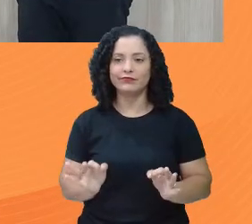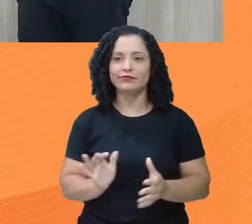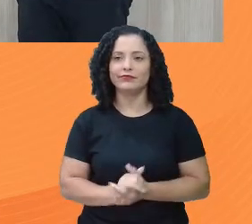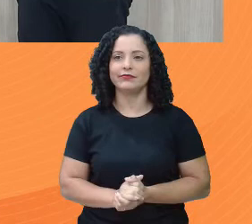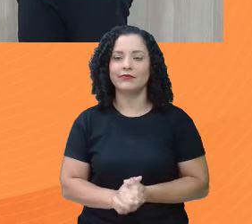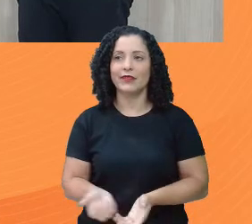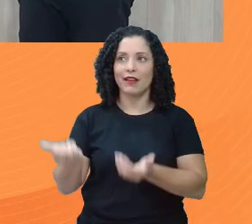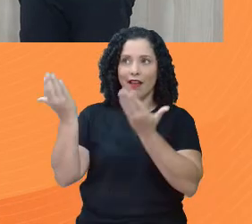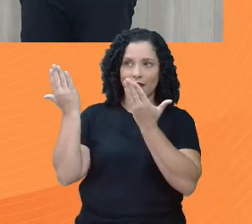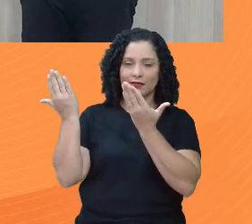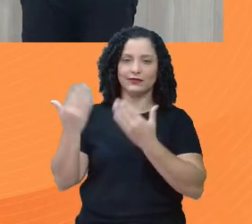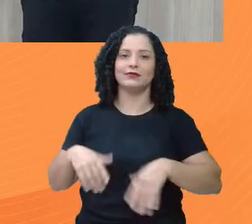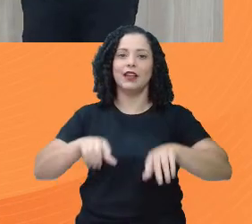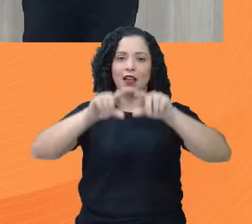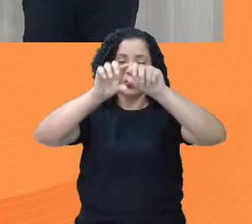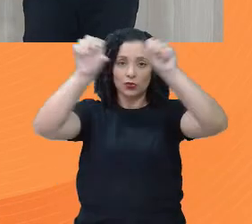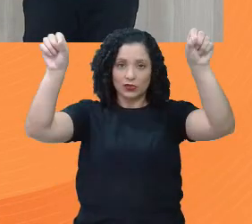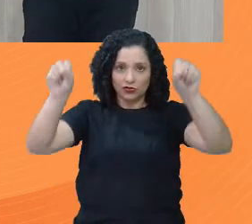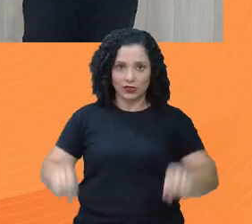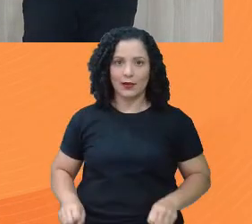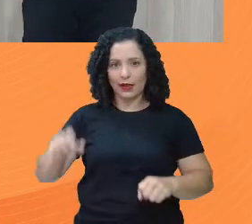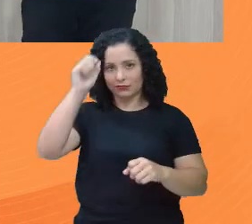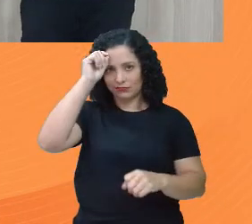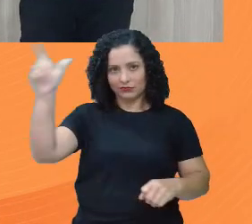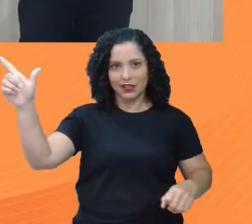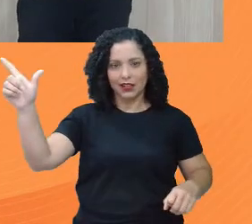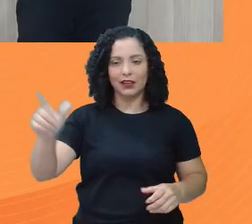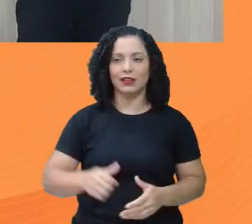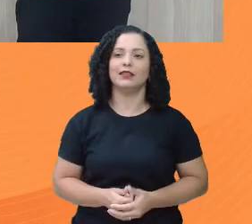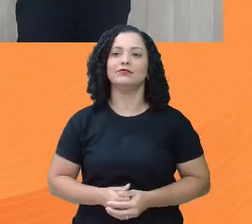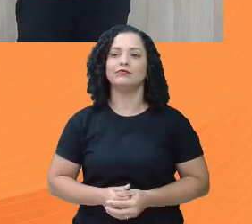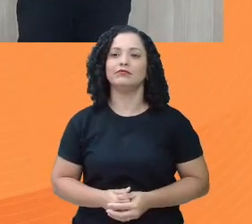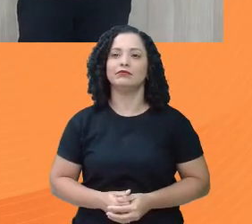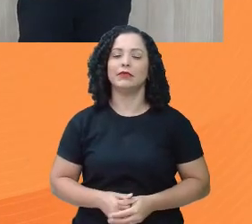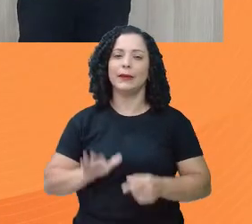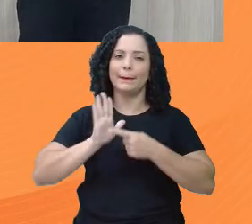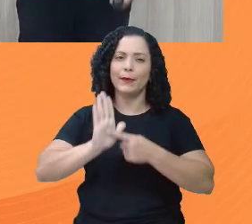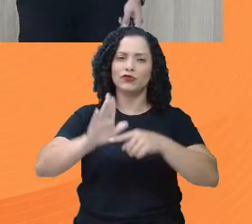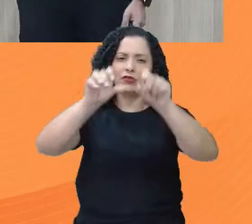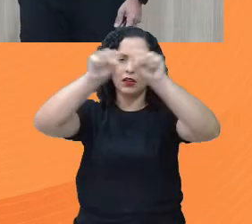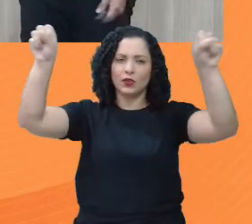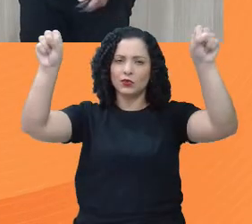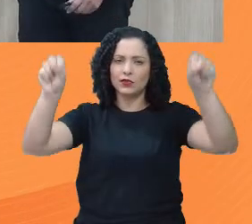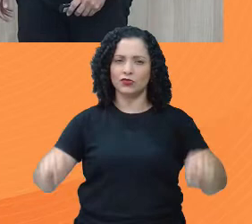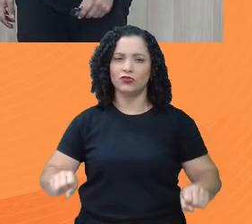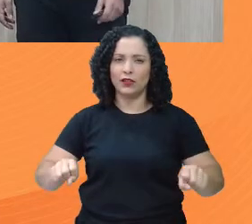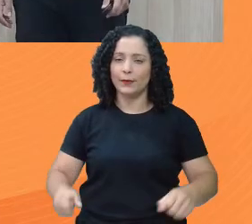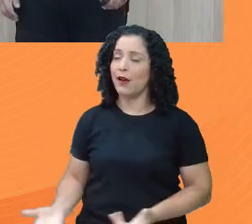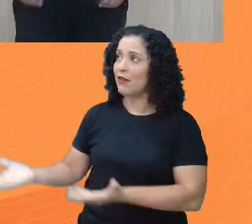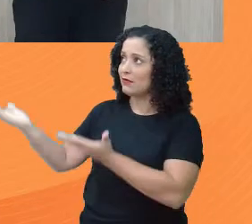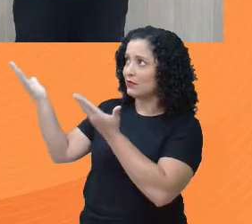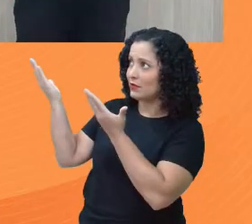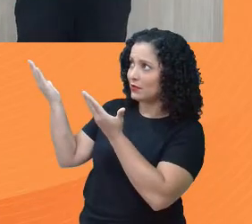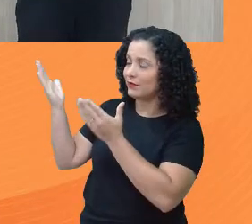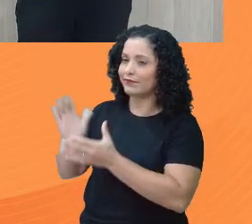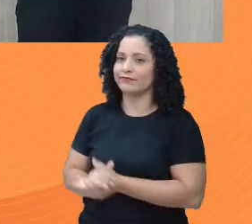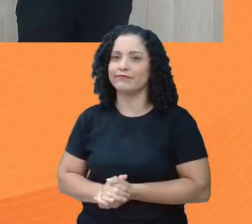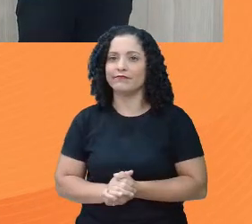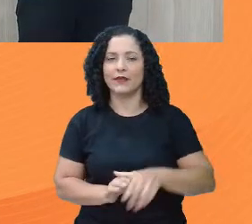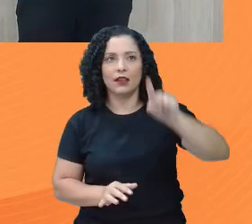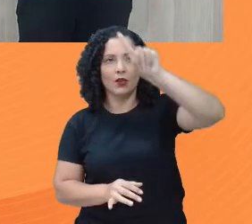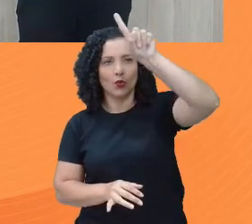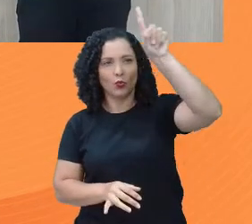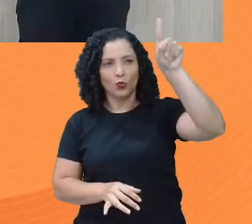Essa é a ideia. E a gente representa um sistema de equação desta forma aí, ó. Escrevemos